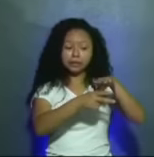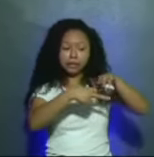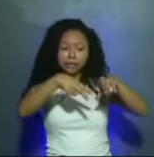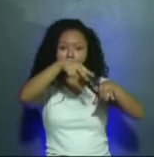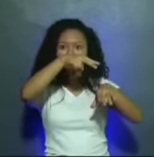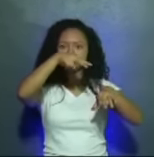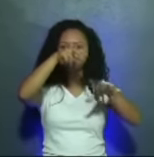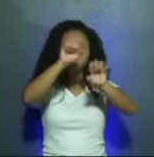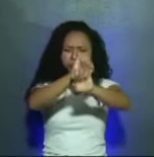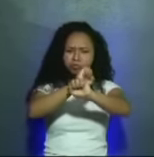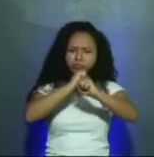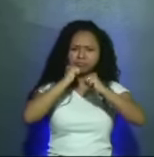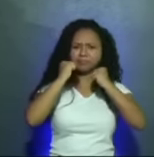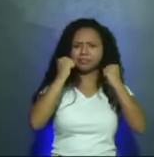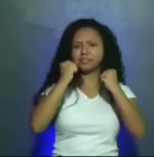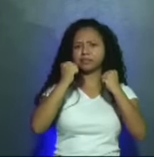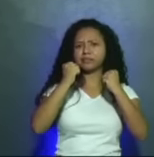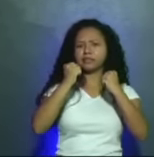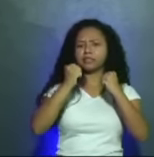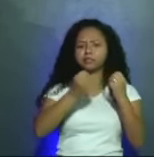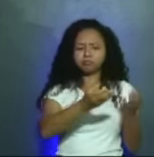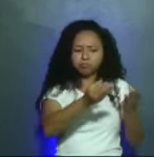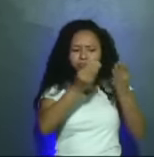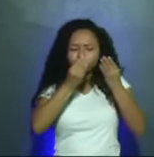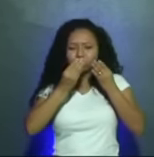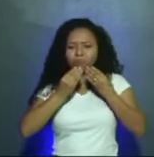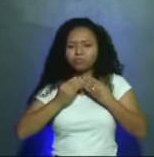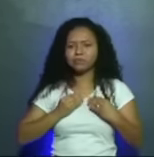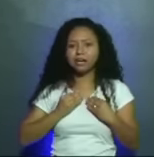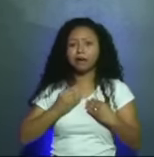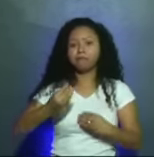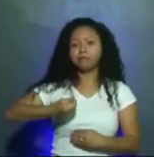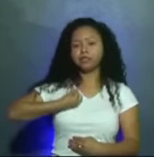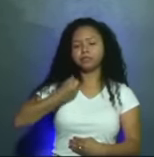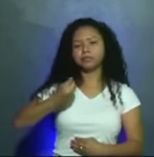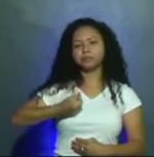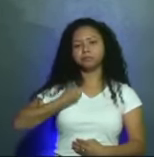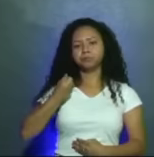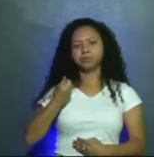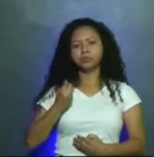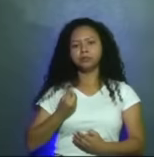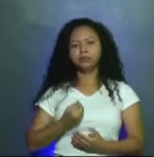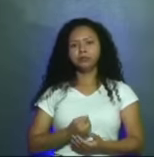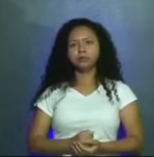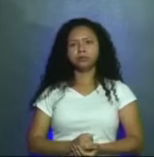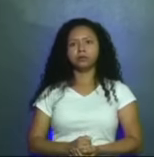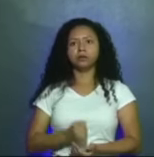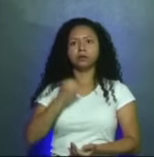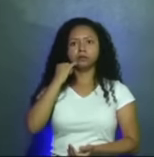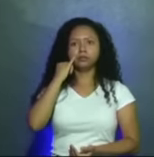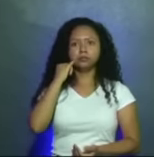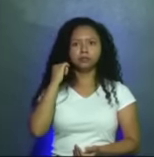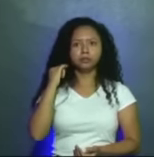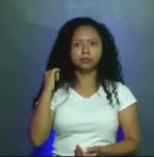da ressurreição que nos dá vida. Interessante porque